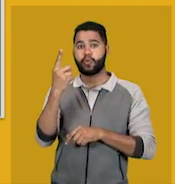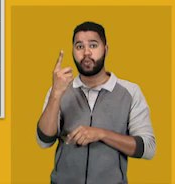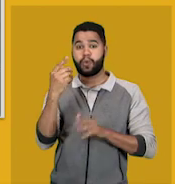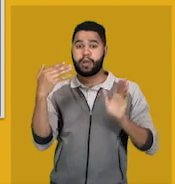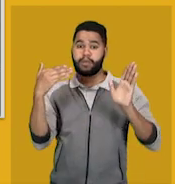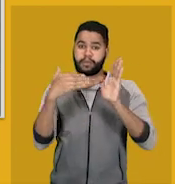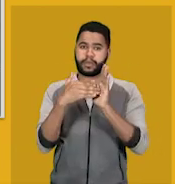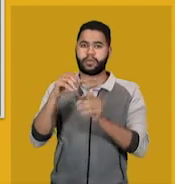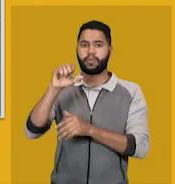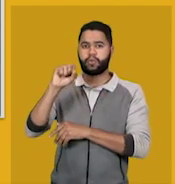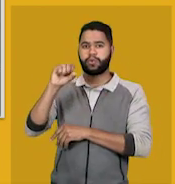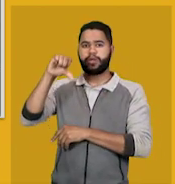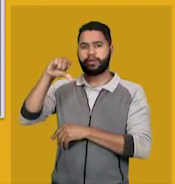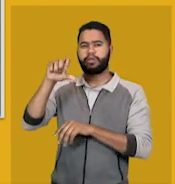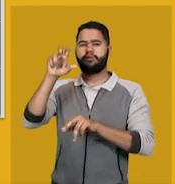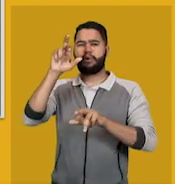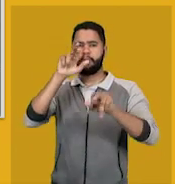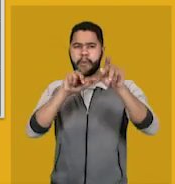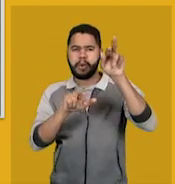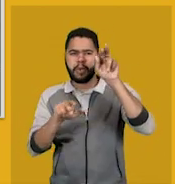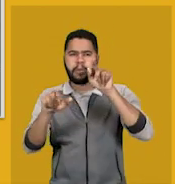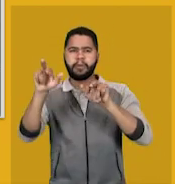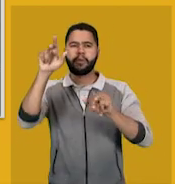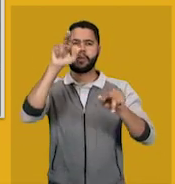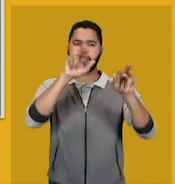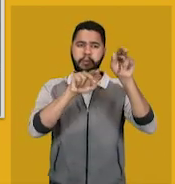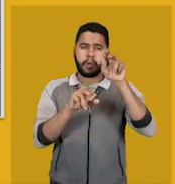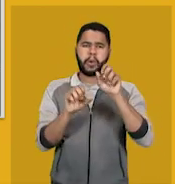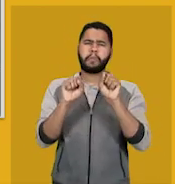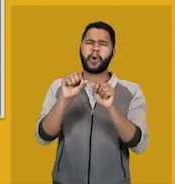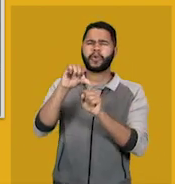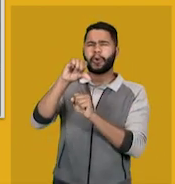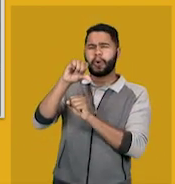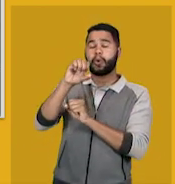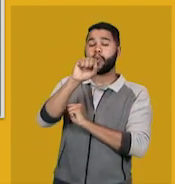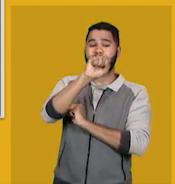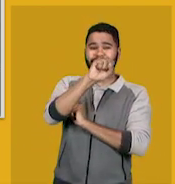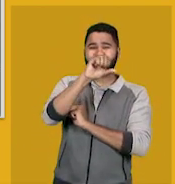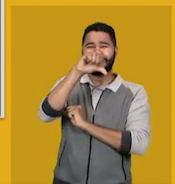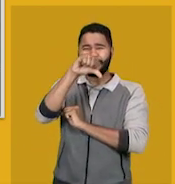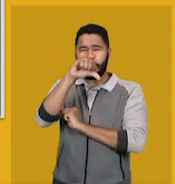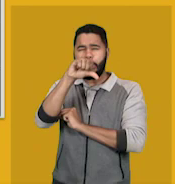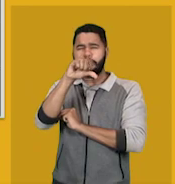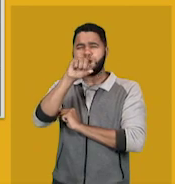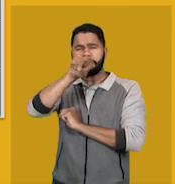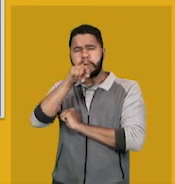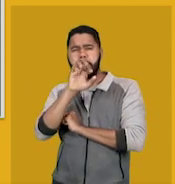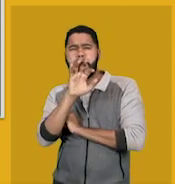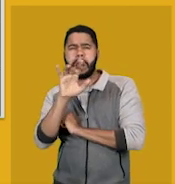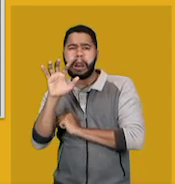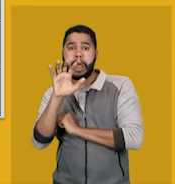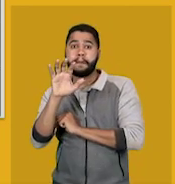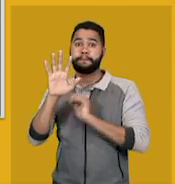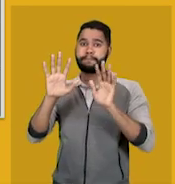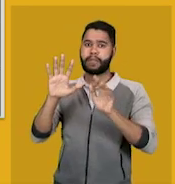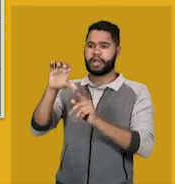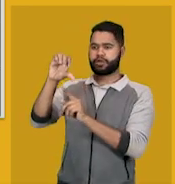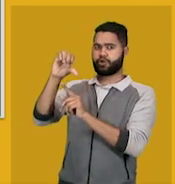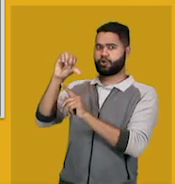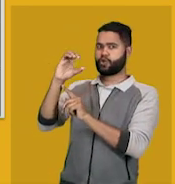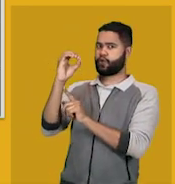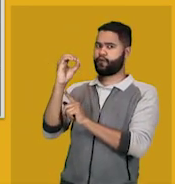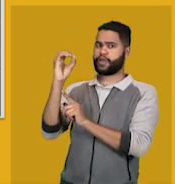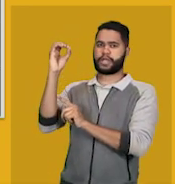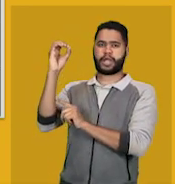89. Aliás, pode até 89, alguma coisa, só não pode 90 graus e nem o zero. Pode um